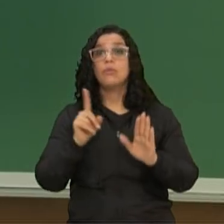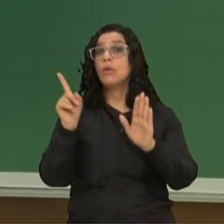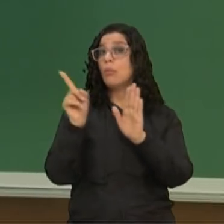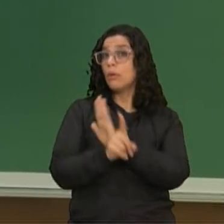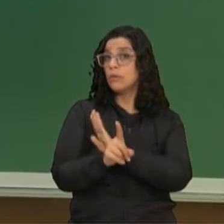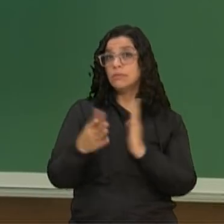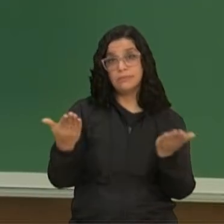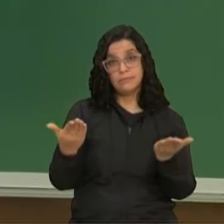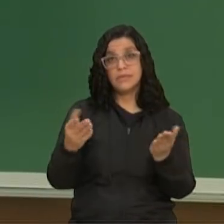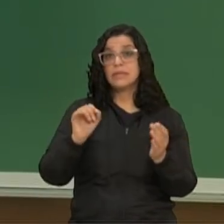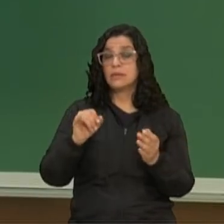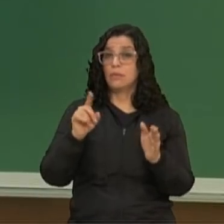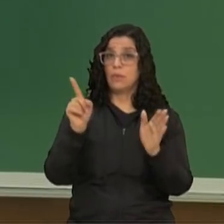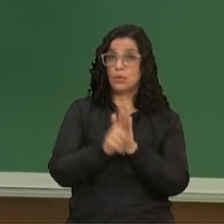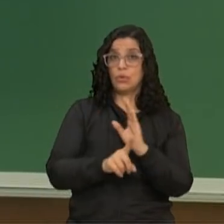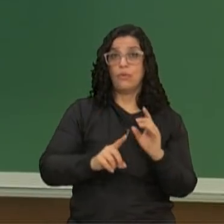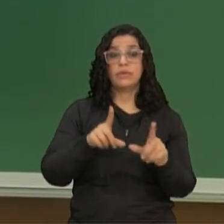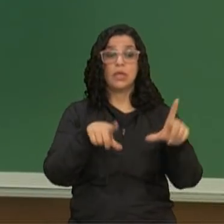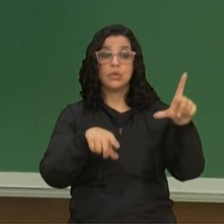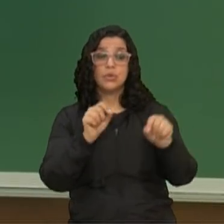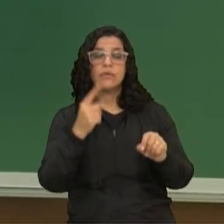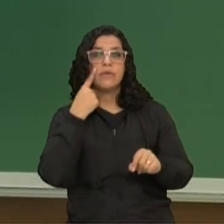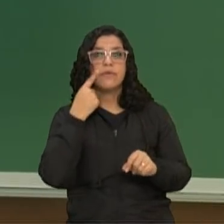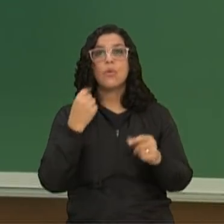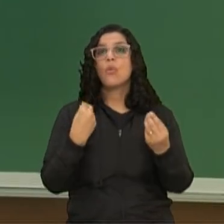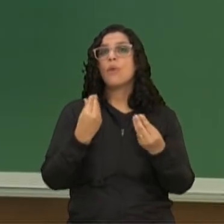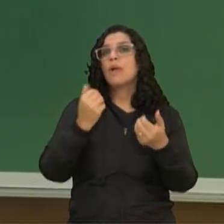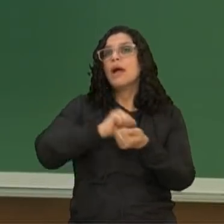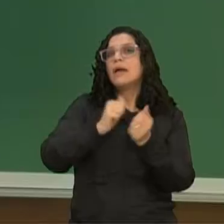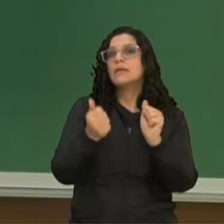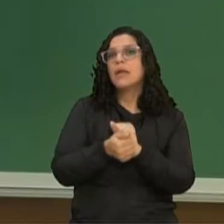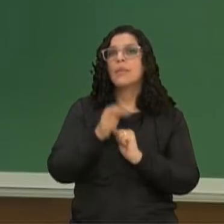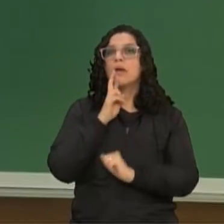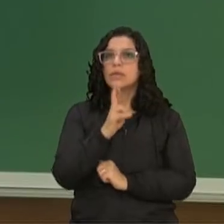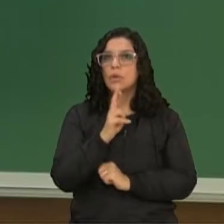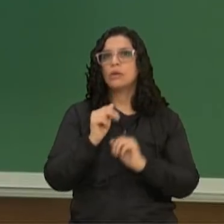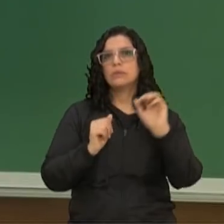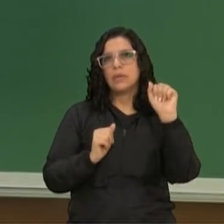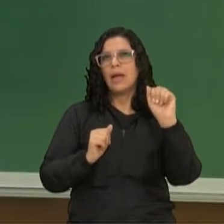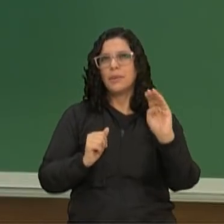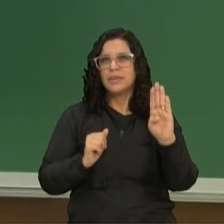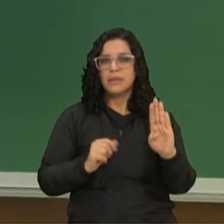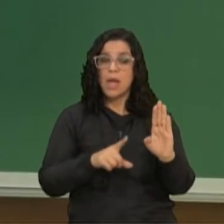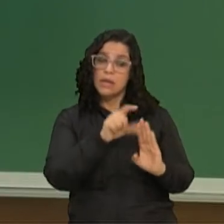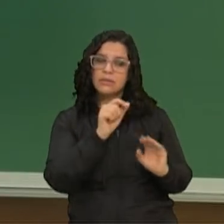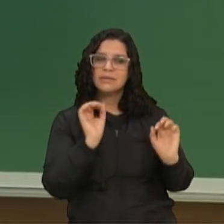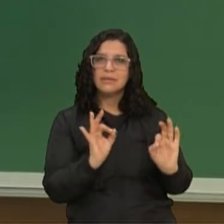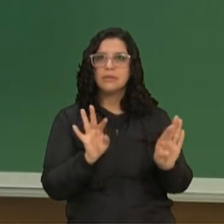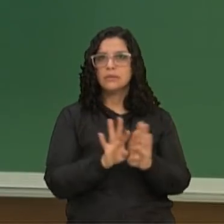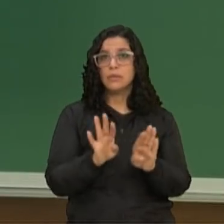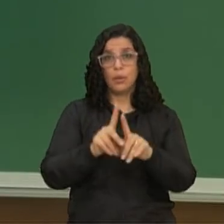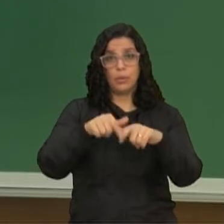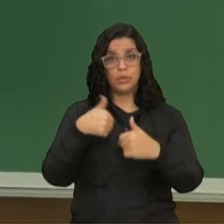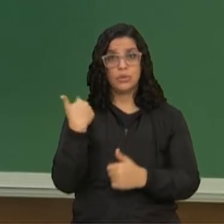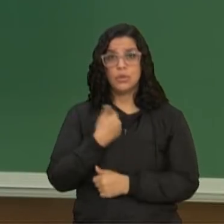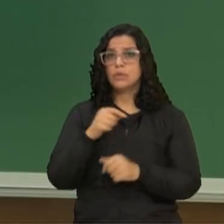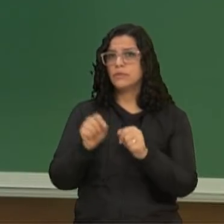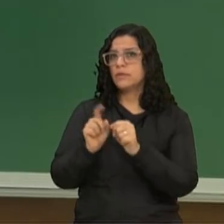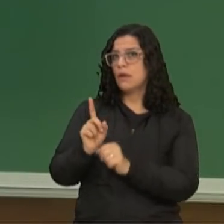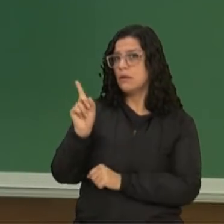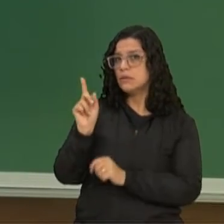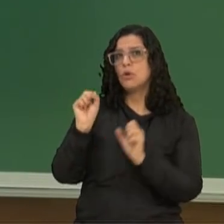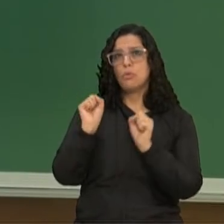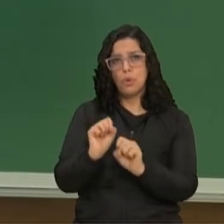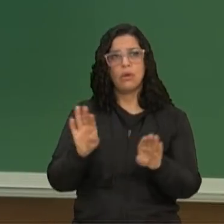que vocês tiverem. Se for múltipla escolha, a gente vai ter que adaptar a nossa resposta. Então não se preocupe, pode fazer o produto ou